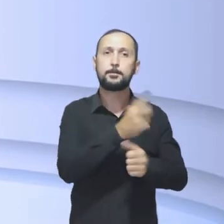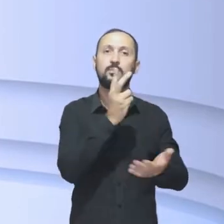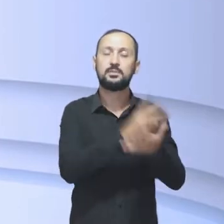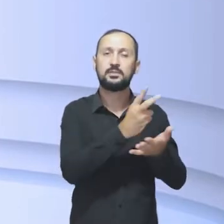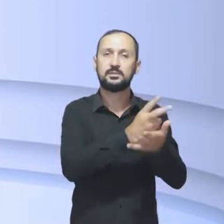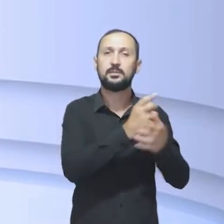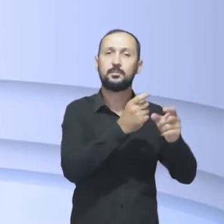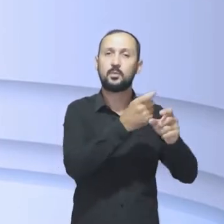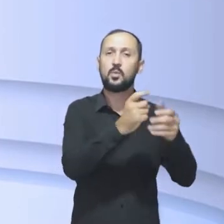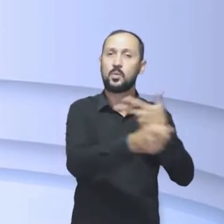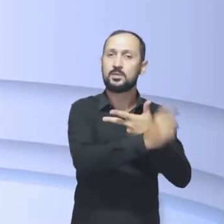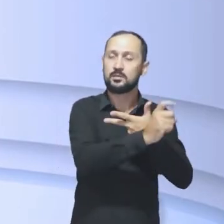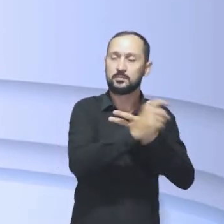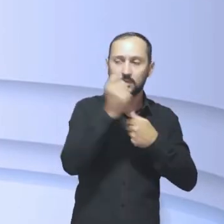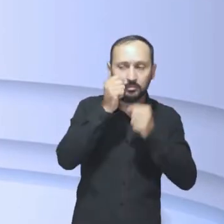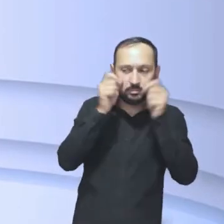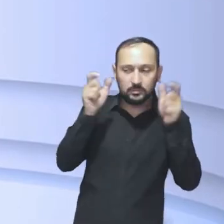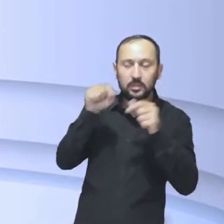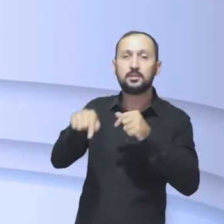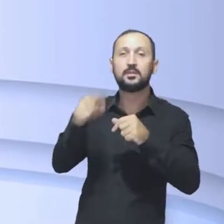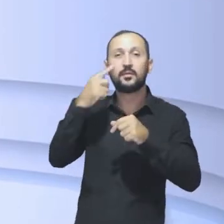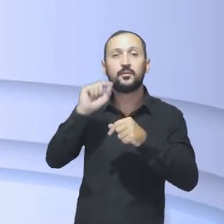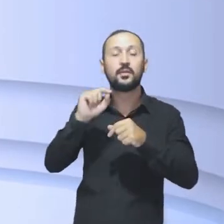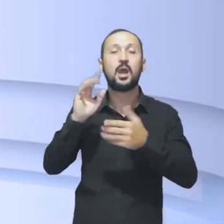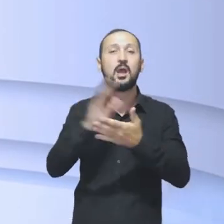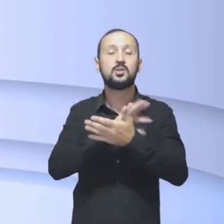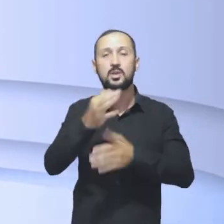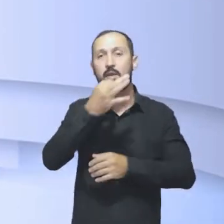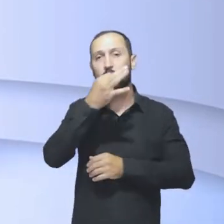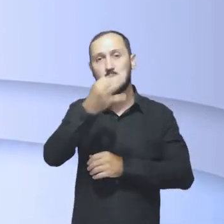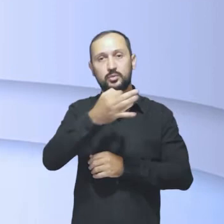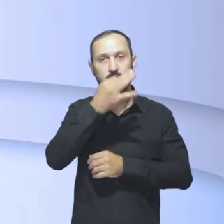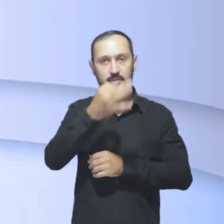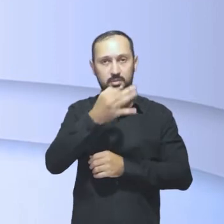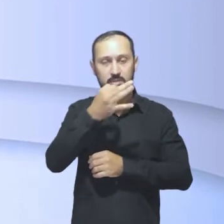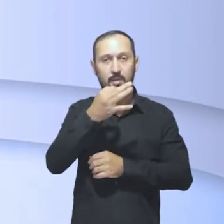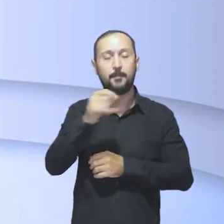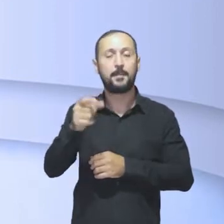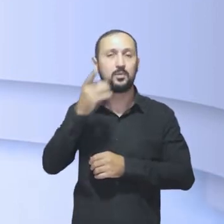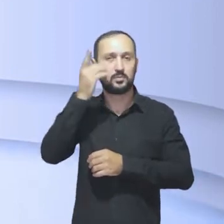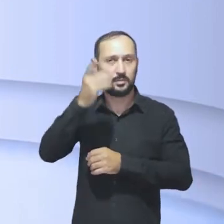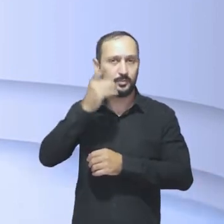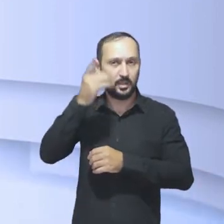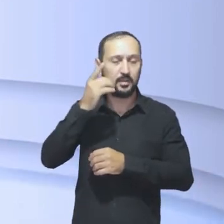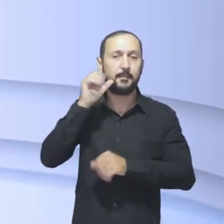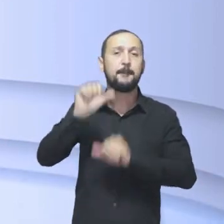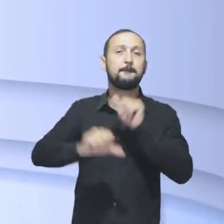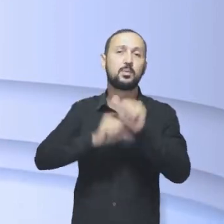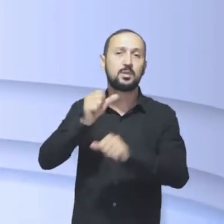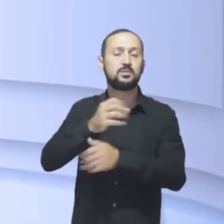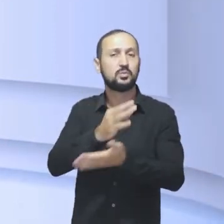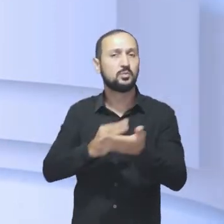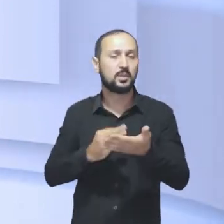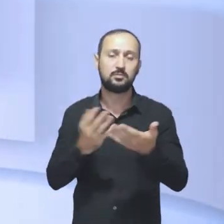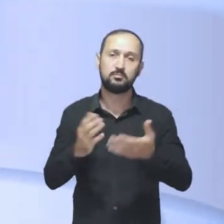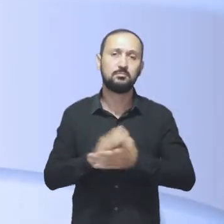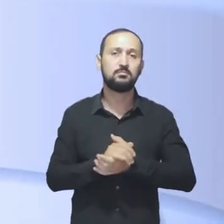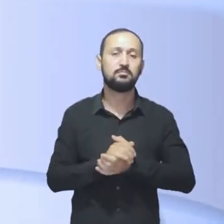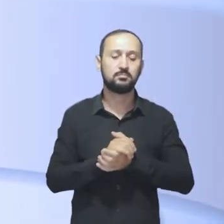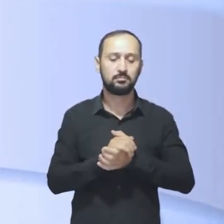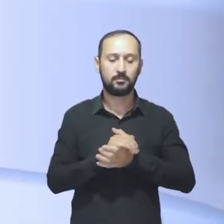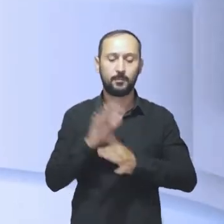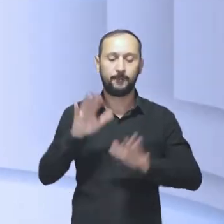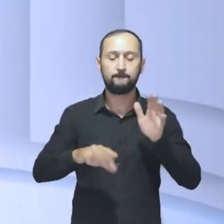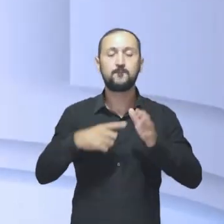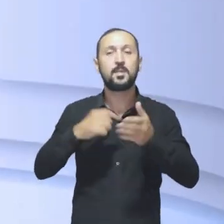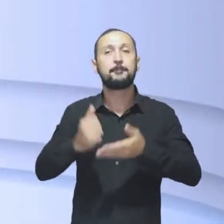para modificações, alterações, enfim, de maneira a viabilizar depois a implementação na prática se